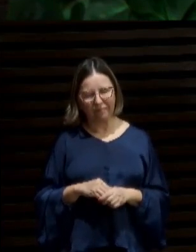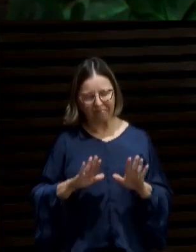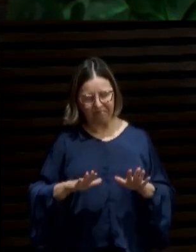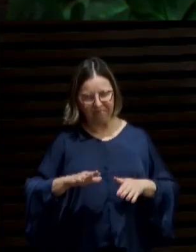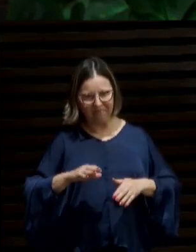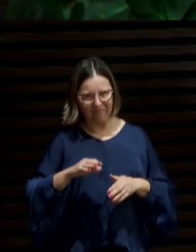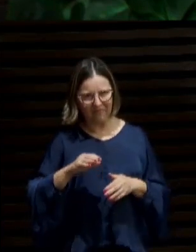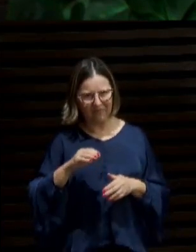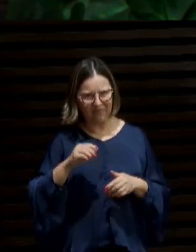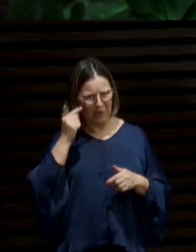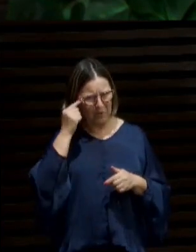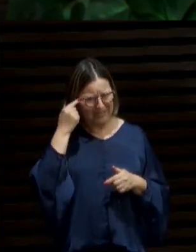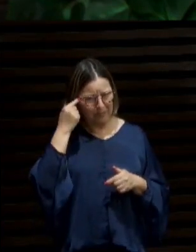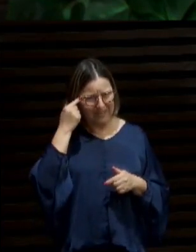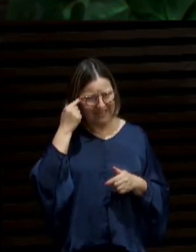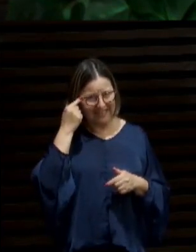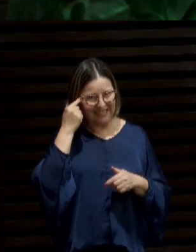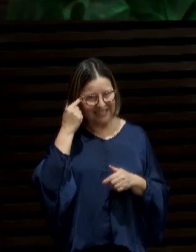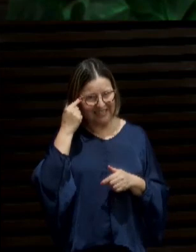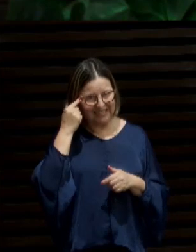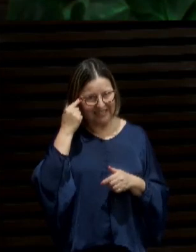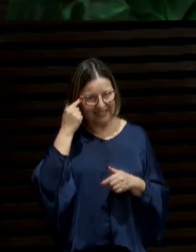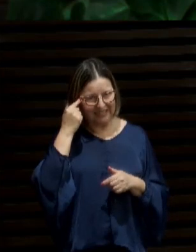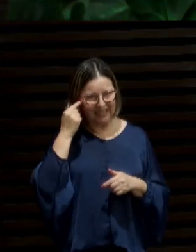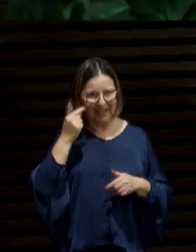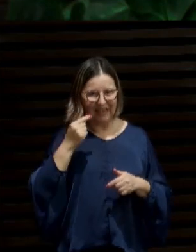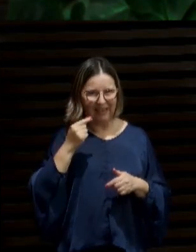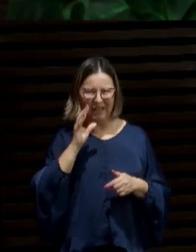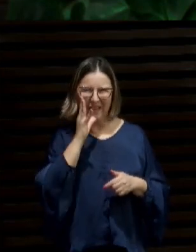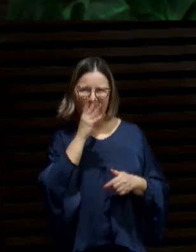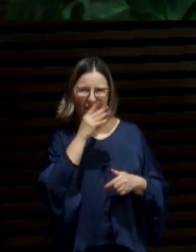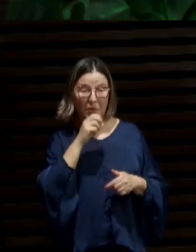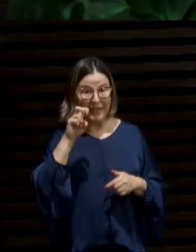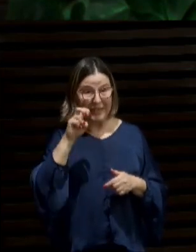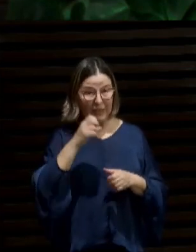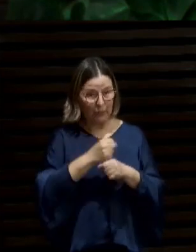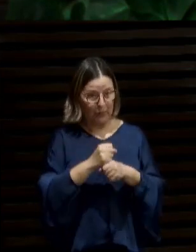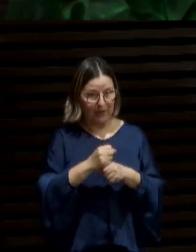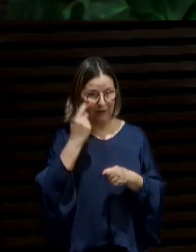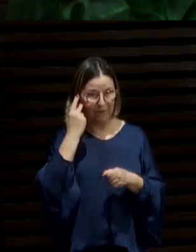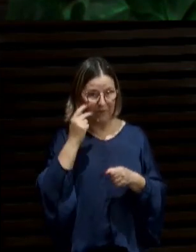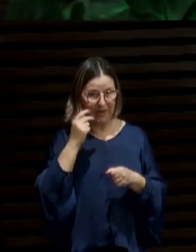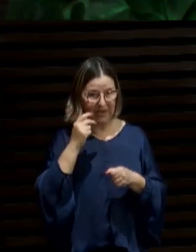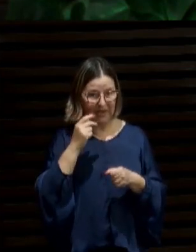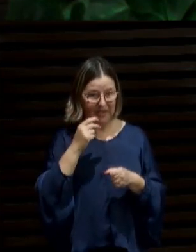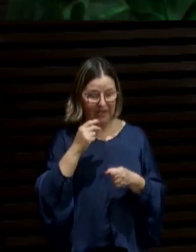japoneses levam 5 anos para fazer um projeto e 1 ano para construir o